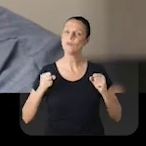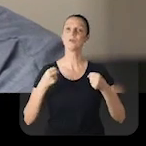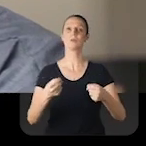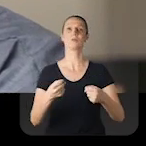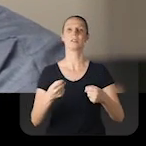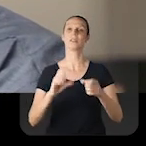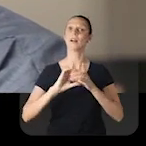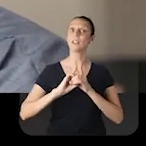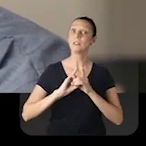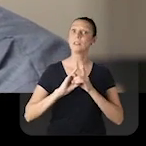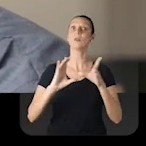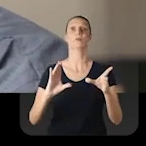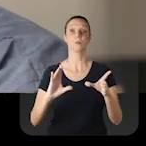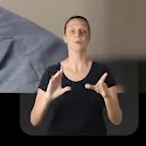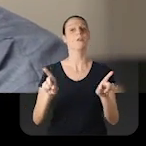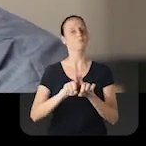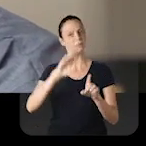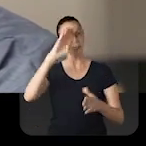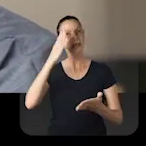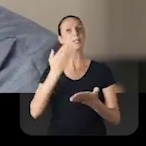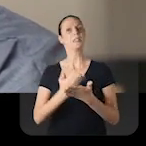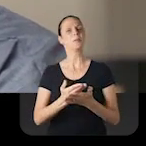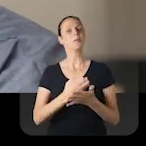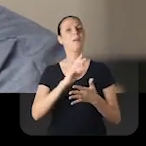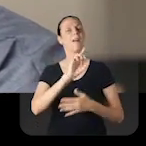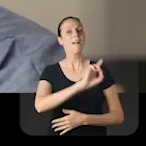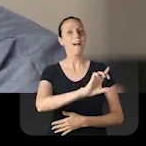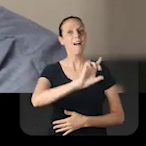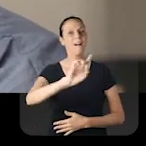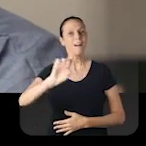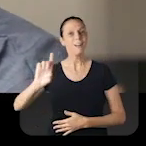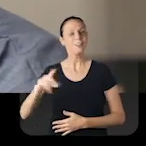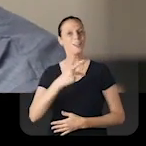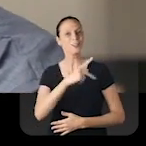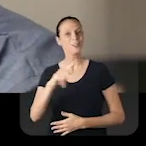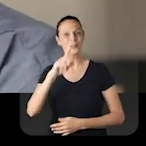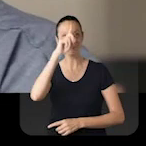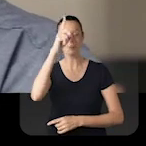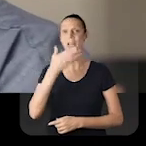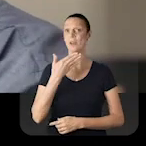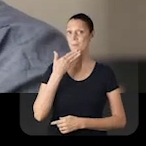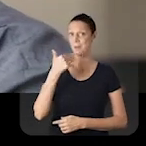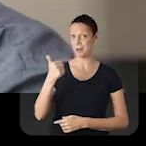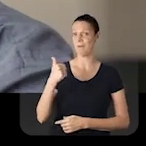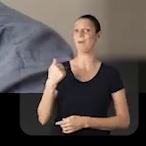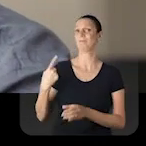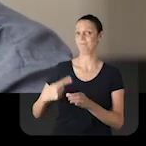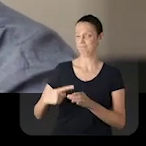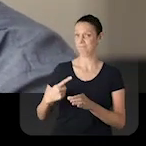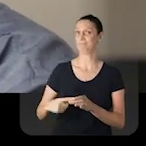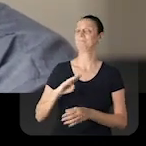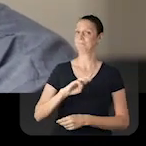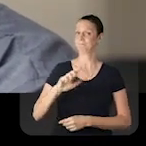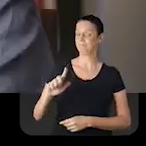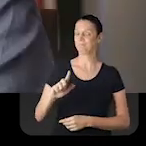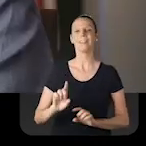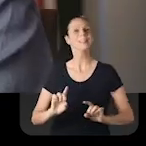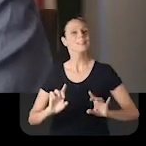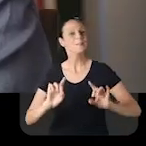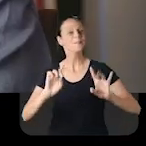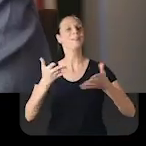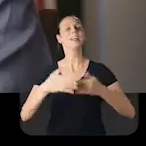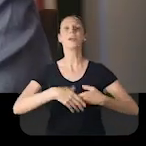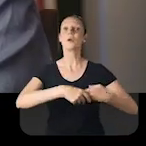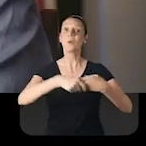ajudaram a fortalecer a nossa democracia. E acredito que cada um com as suas ideias quer o melhor para a nossa Blumenau.